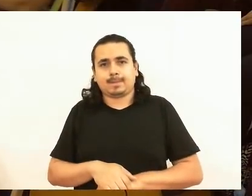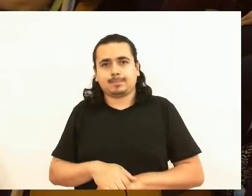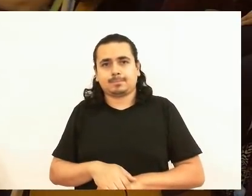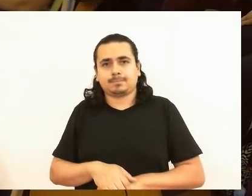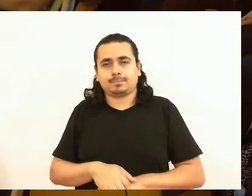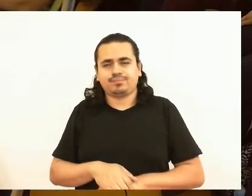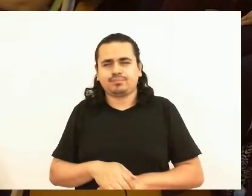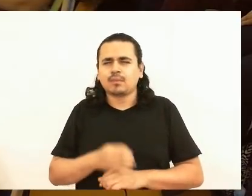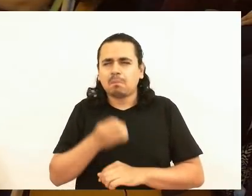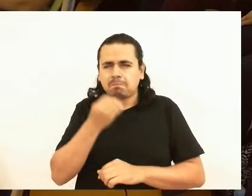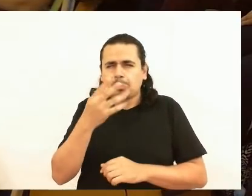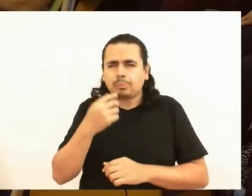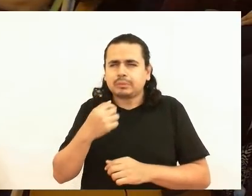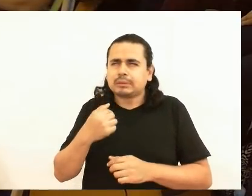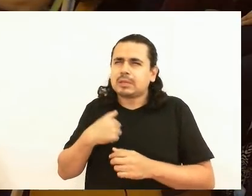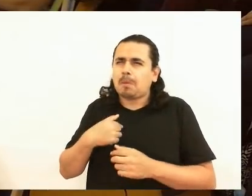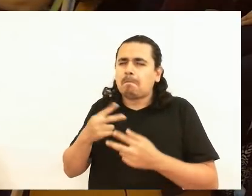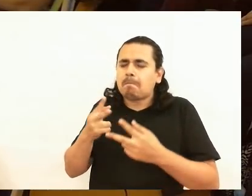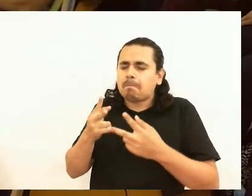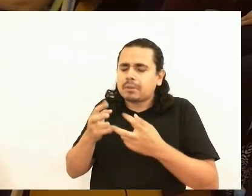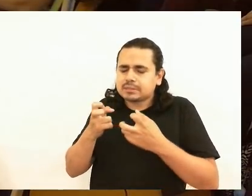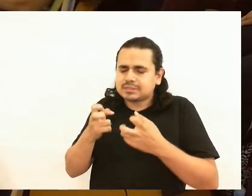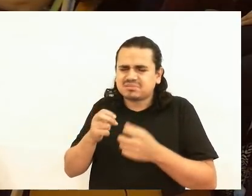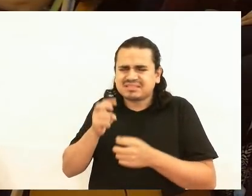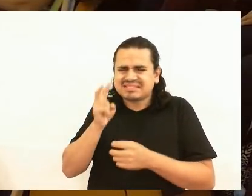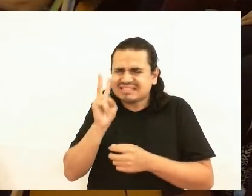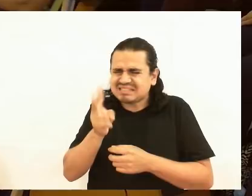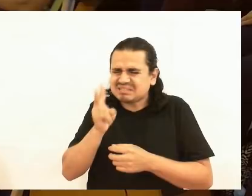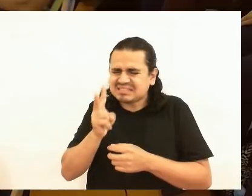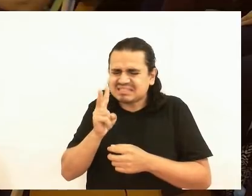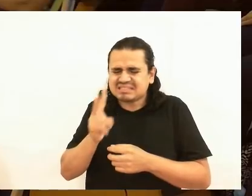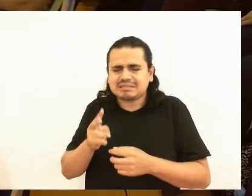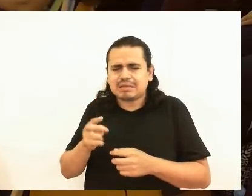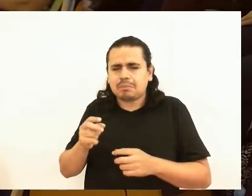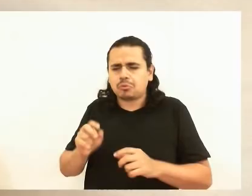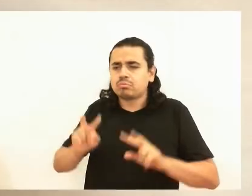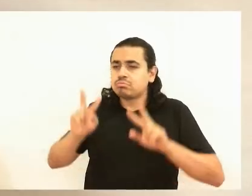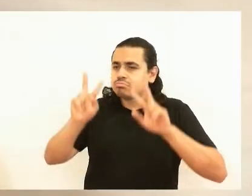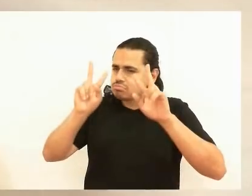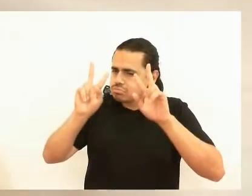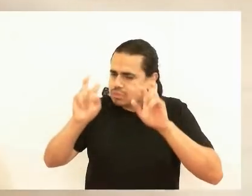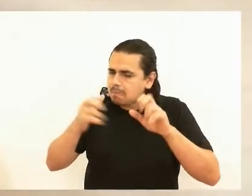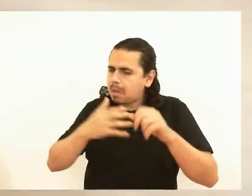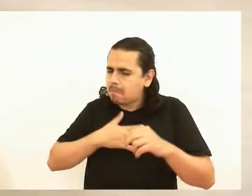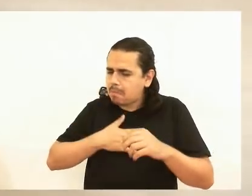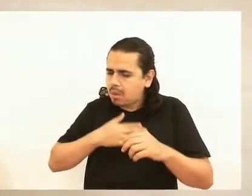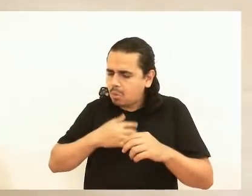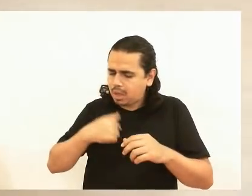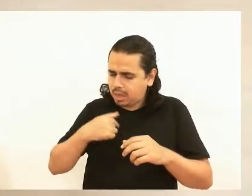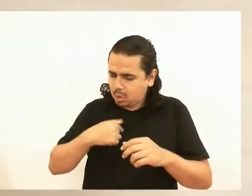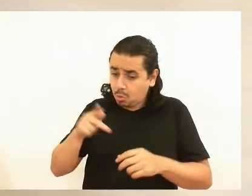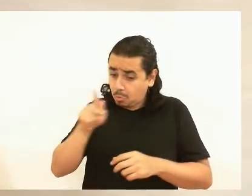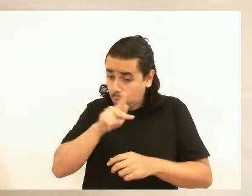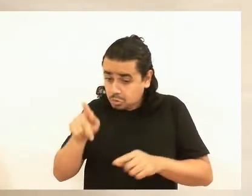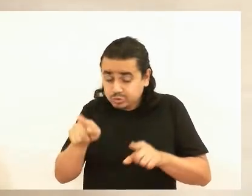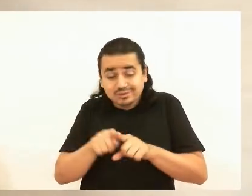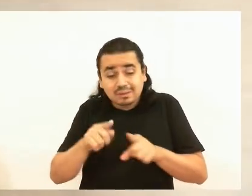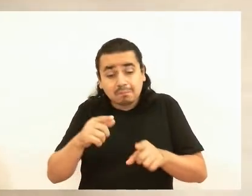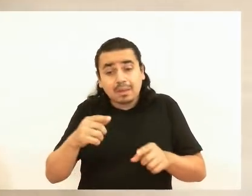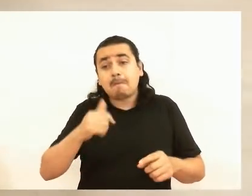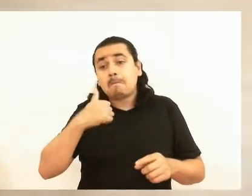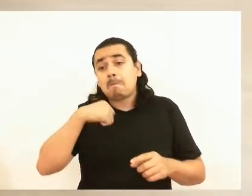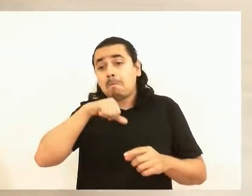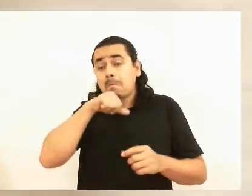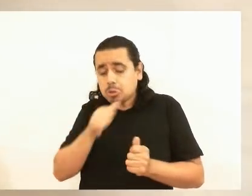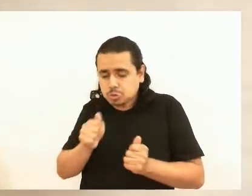bom eu vejo eu sempre minha fala vai estar permeado como fala como professora e como mãe né eu